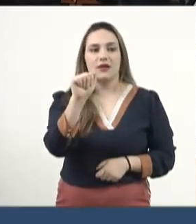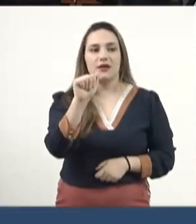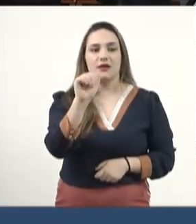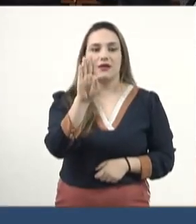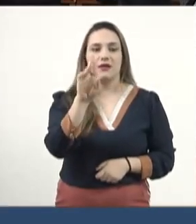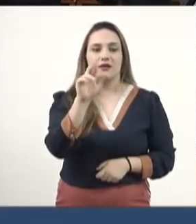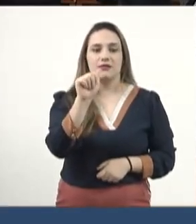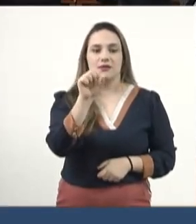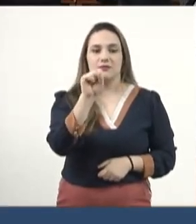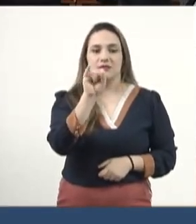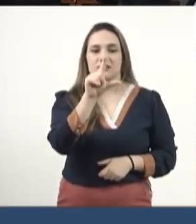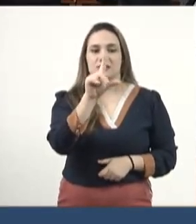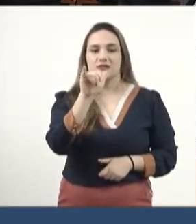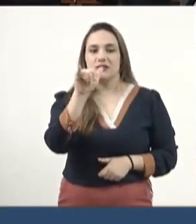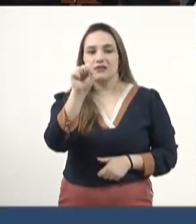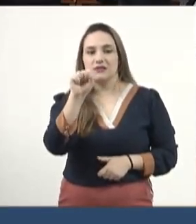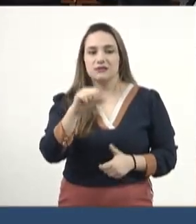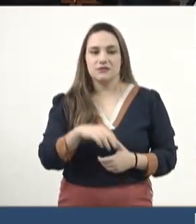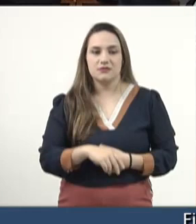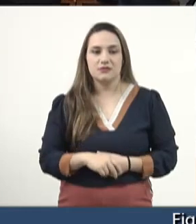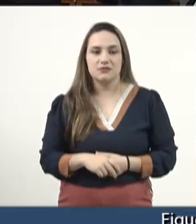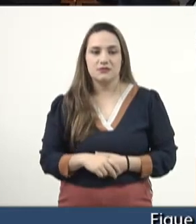news.